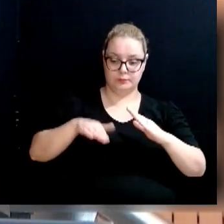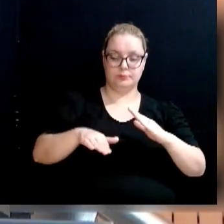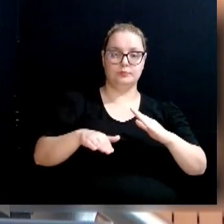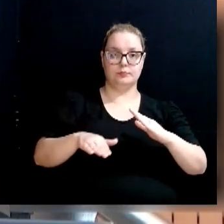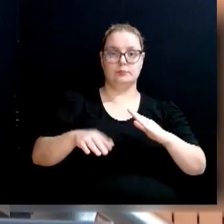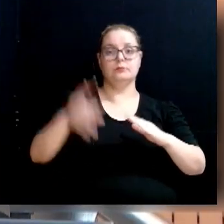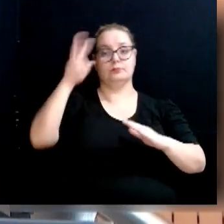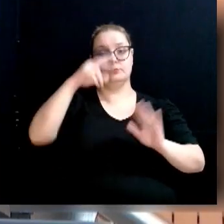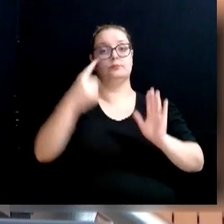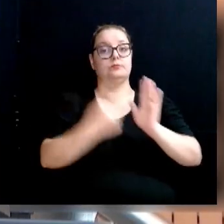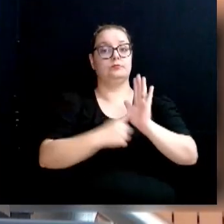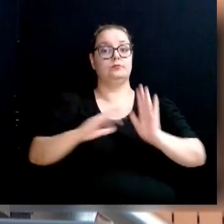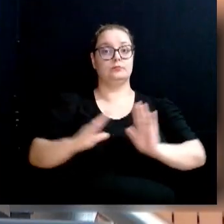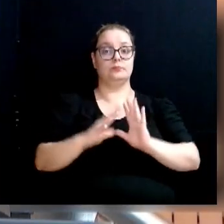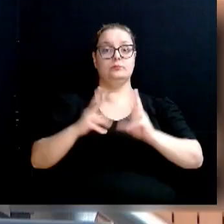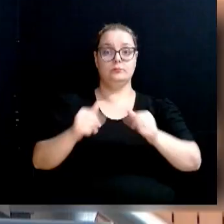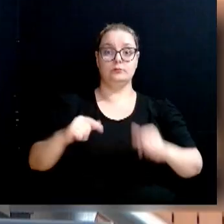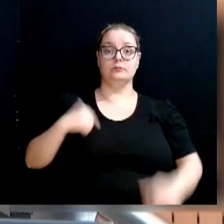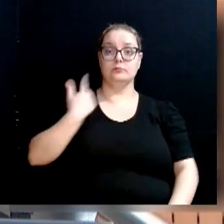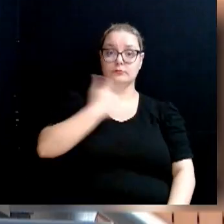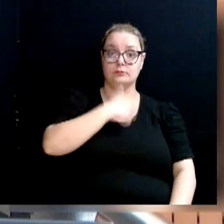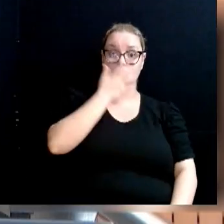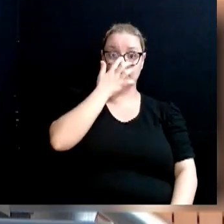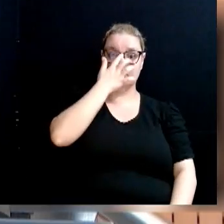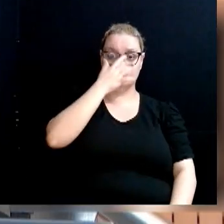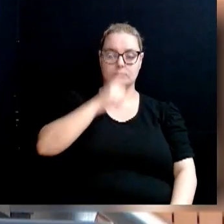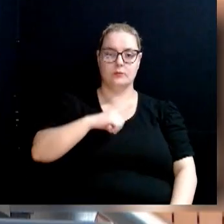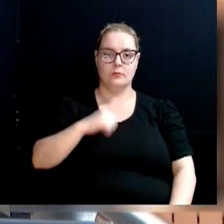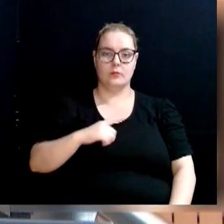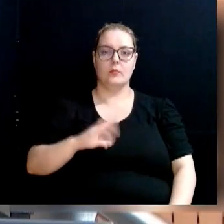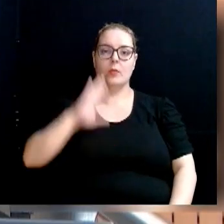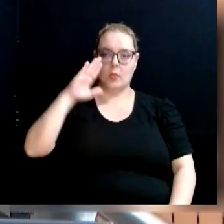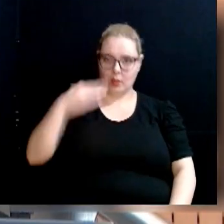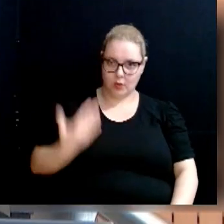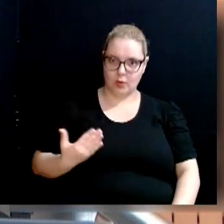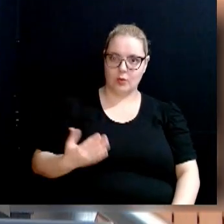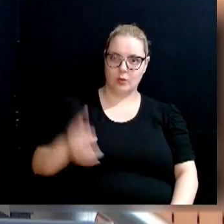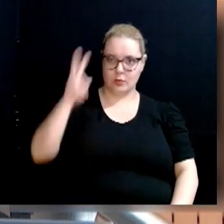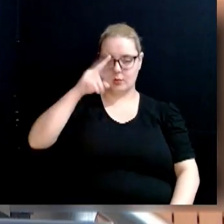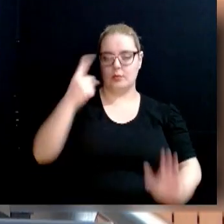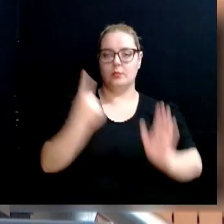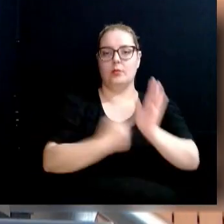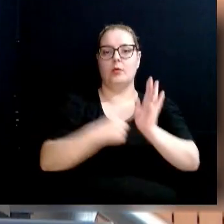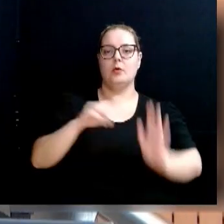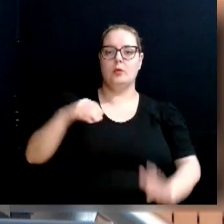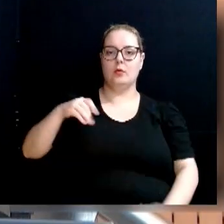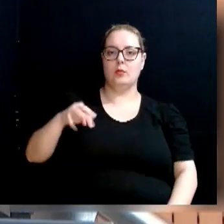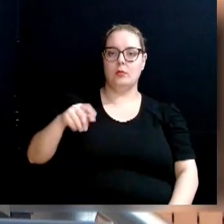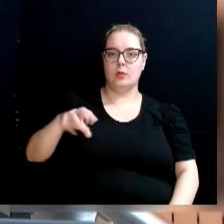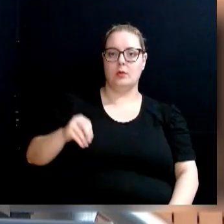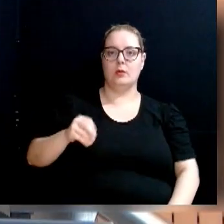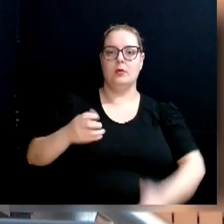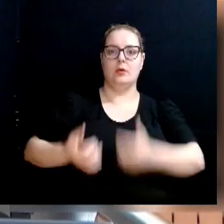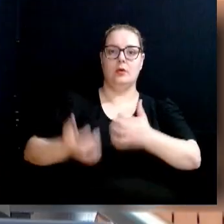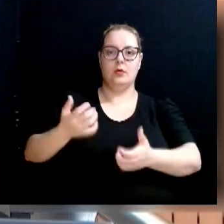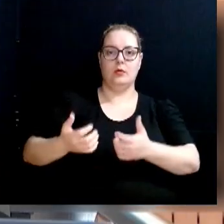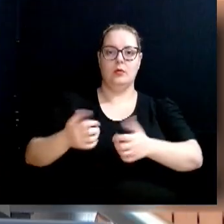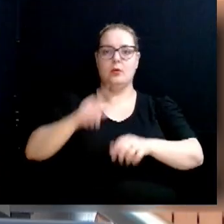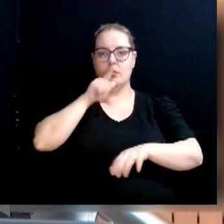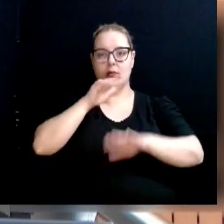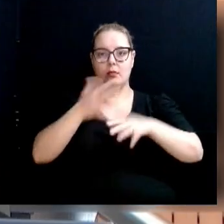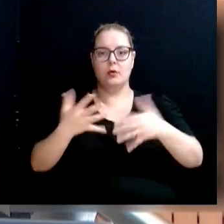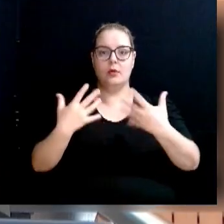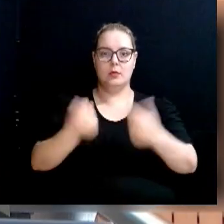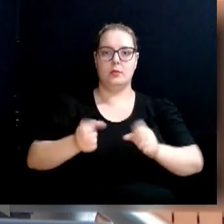diante de todos nós temos a honra de reconhecer esse legado. O Matuto, Fogo e Mar. Recebam o mérito